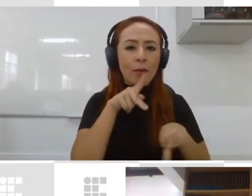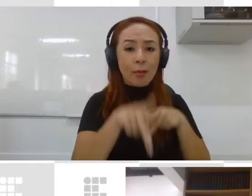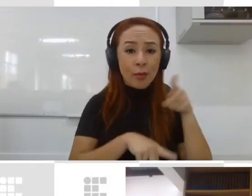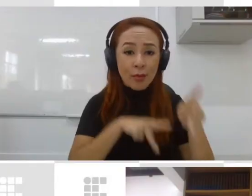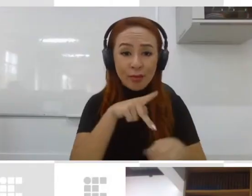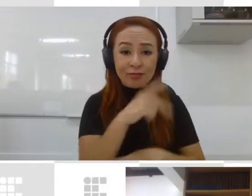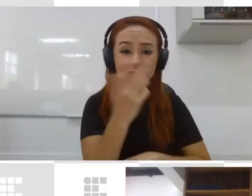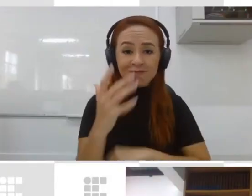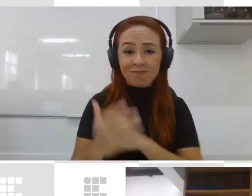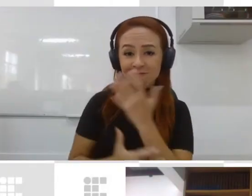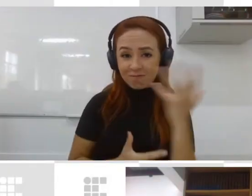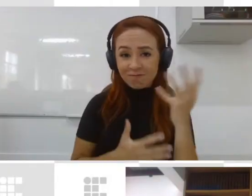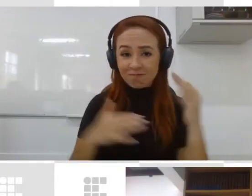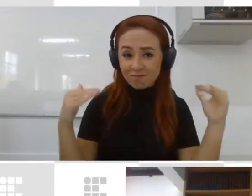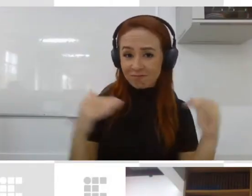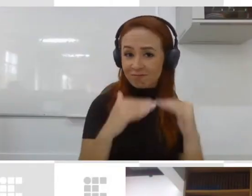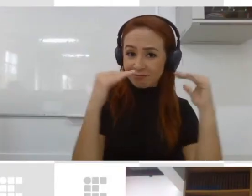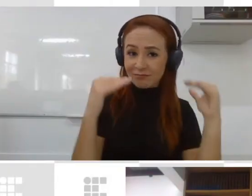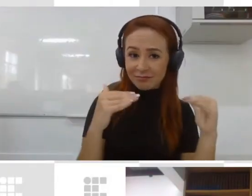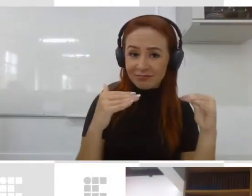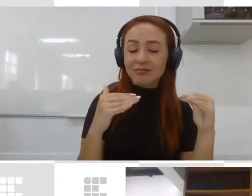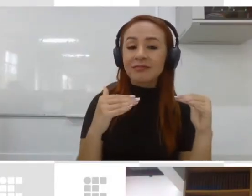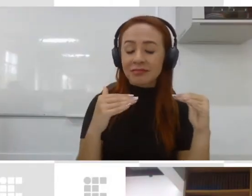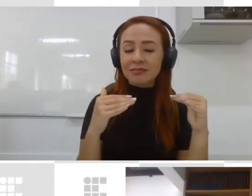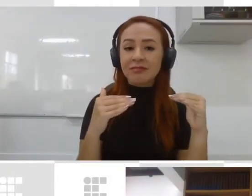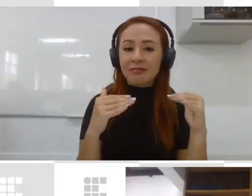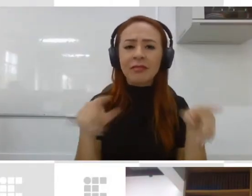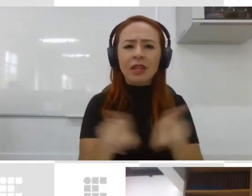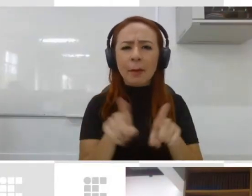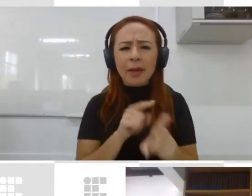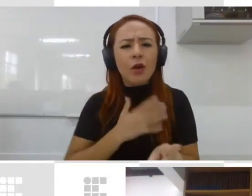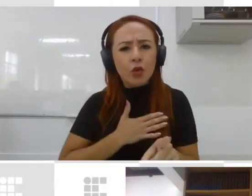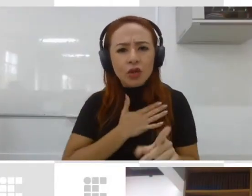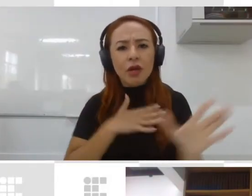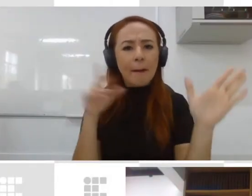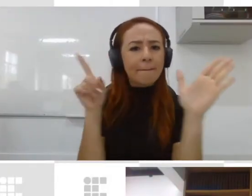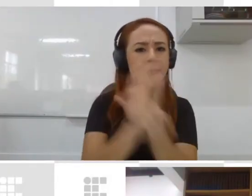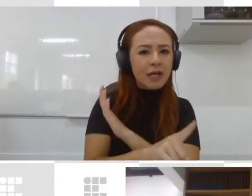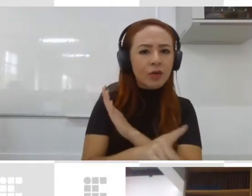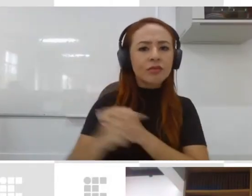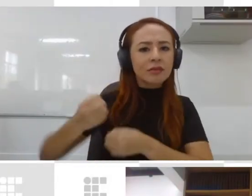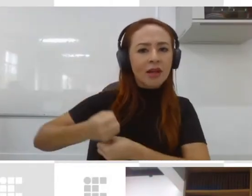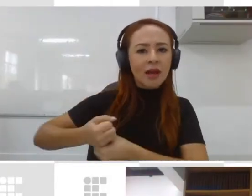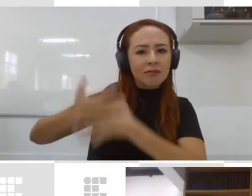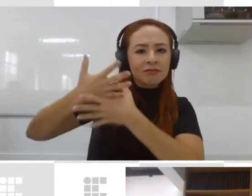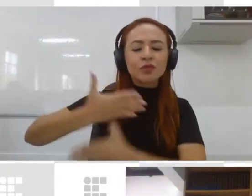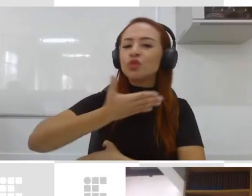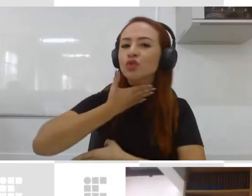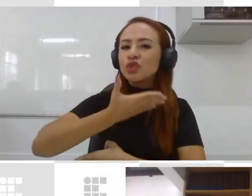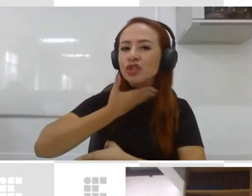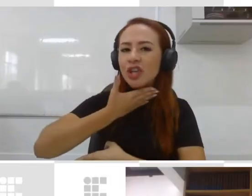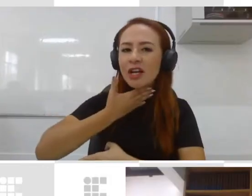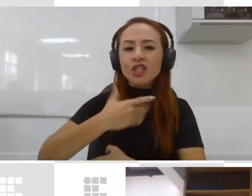pergunto para as pessoas que estão nos acompanhando se nós temos questões,